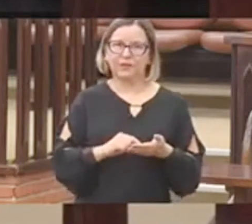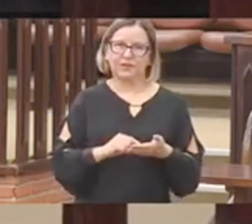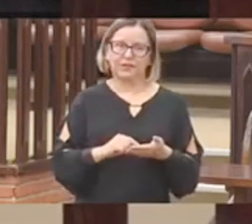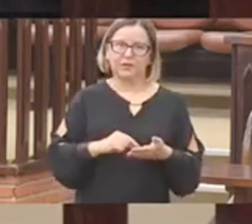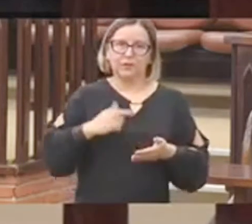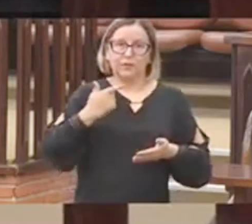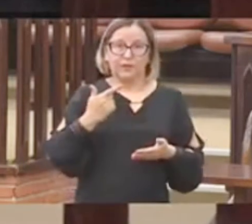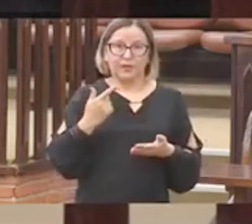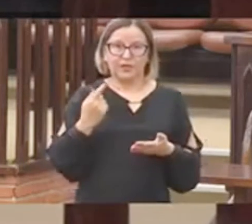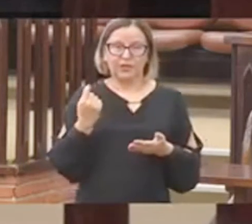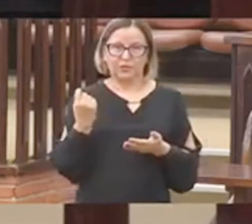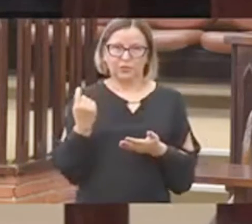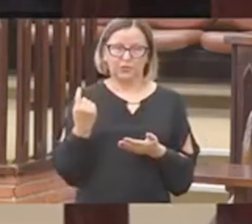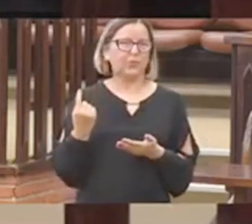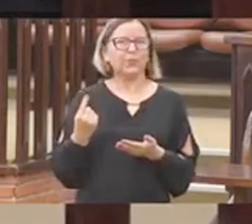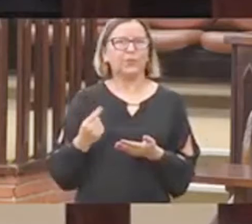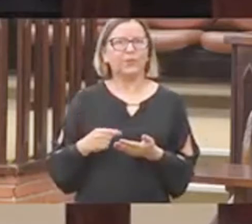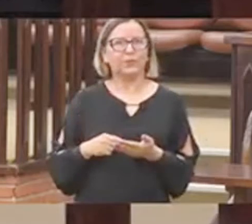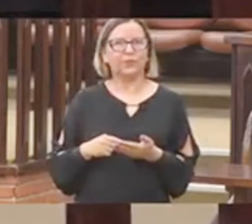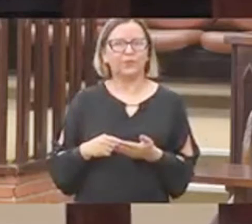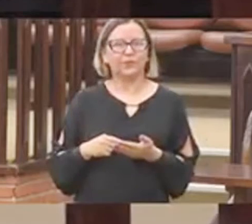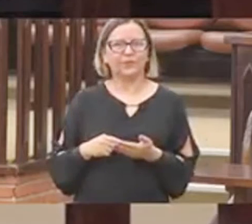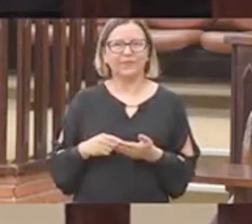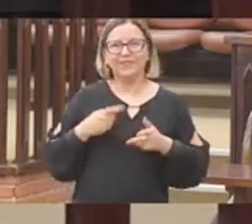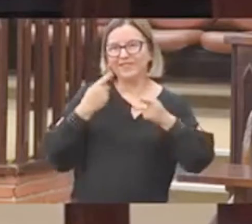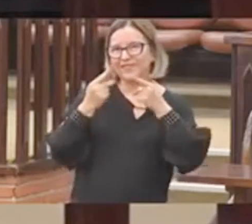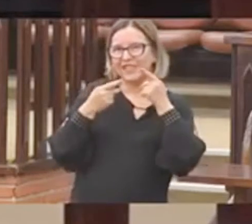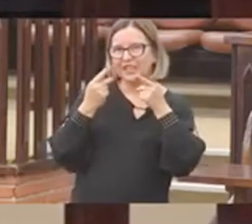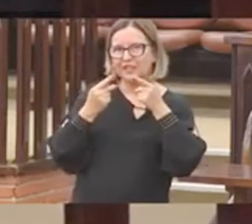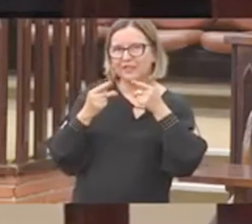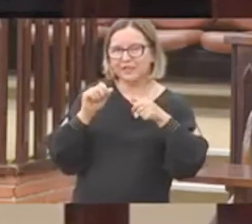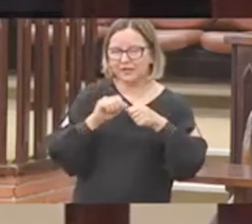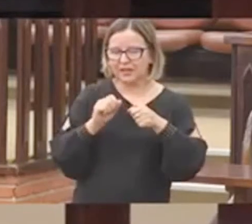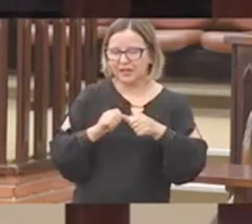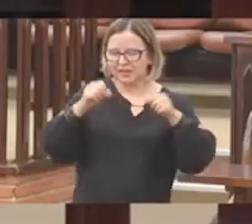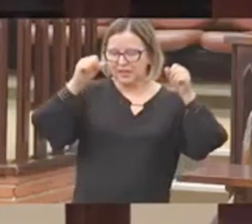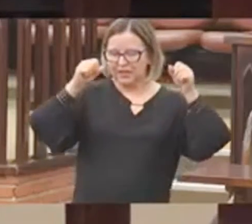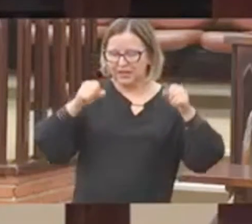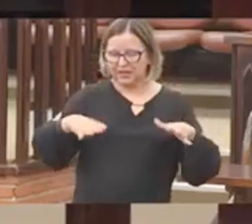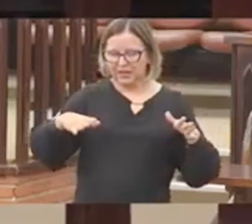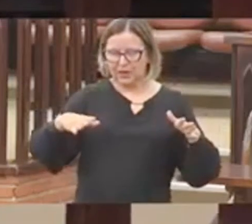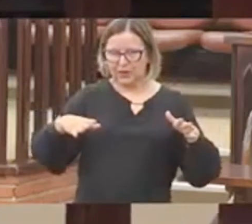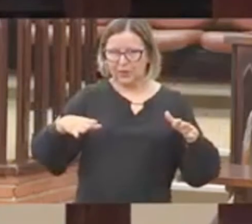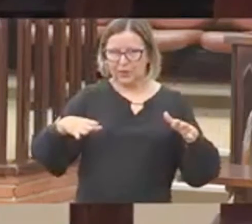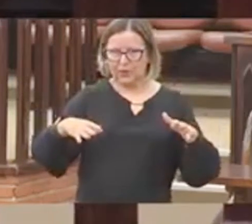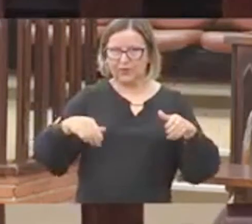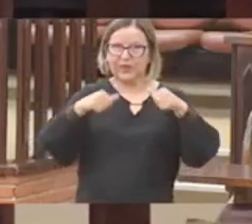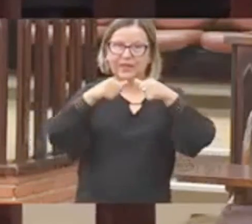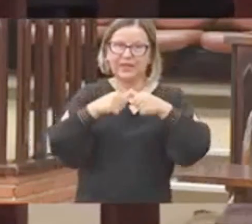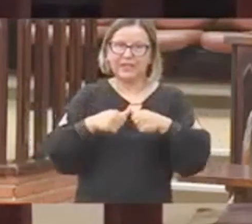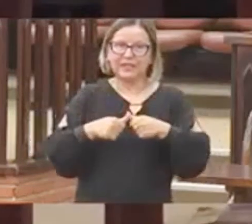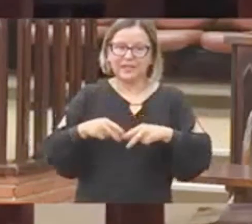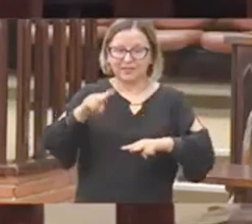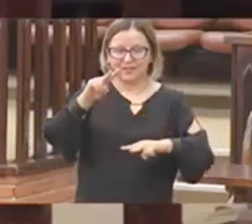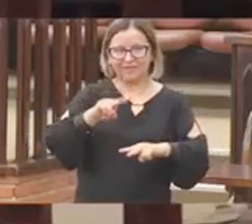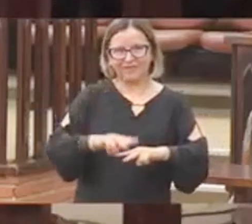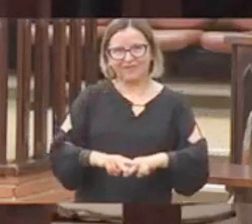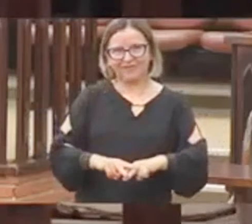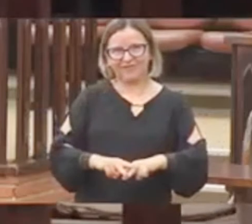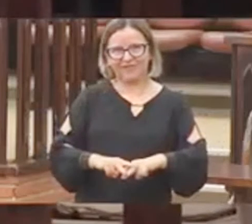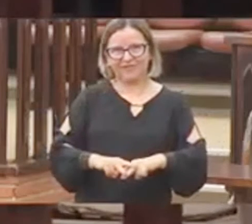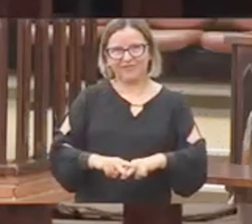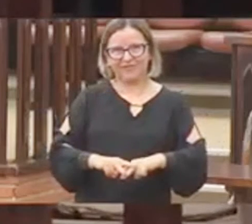esse versículo 22, ele diz que a criação está em cativeiro